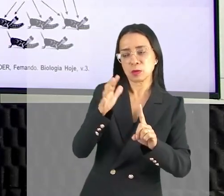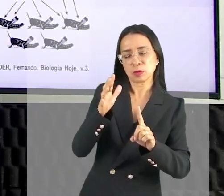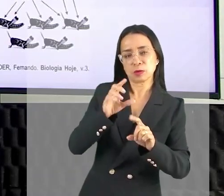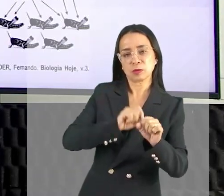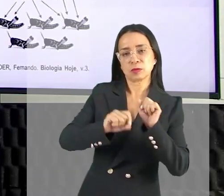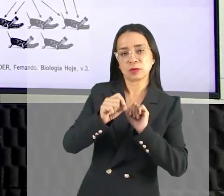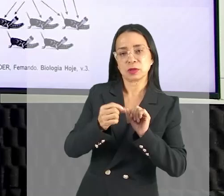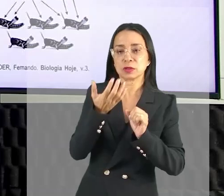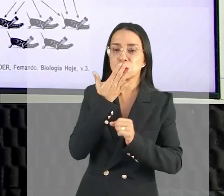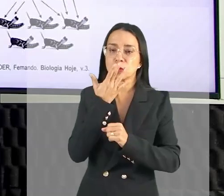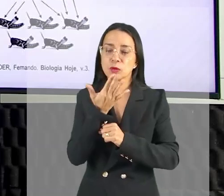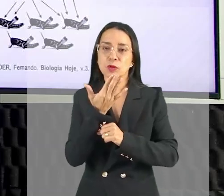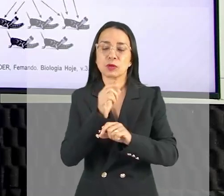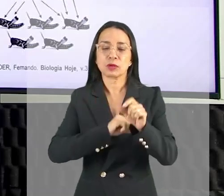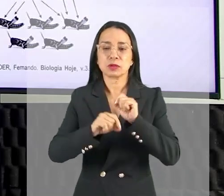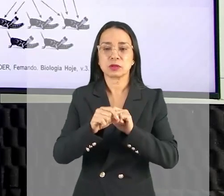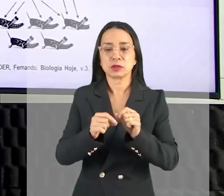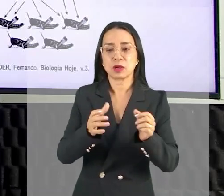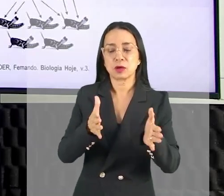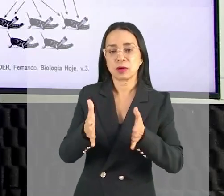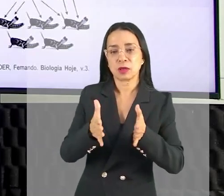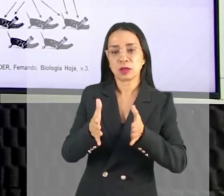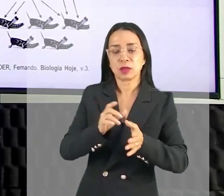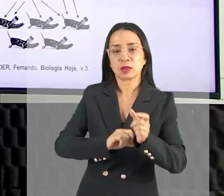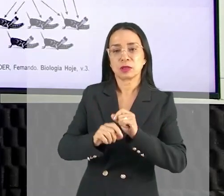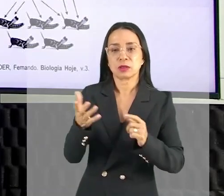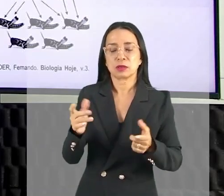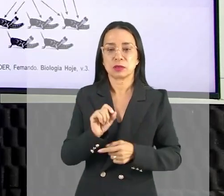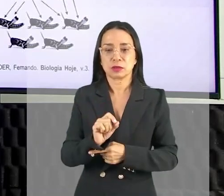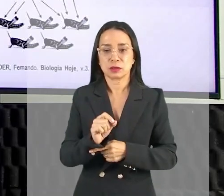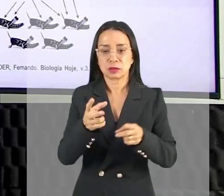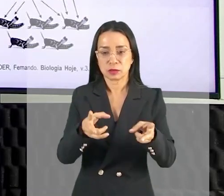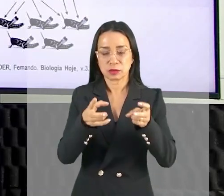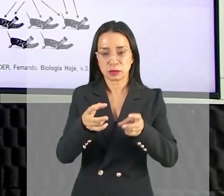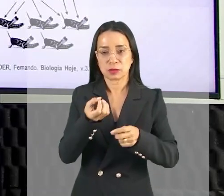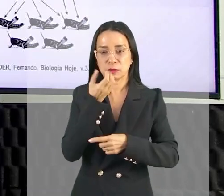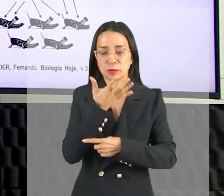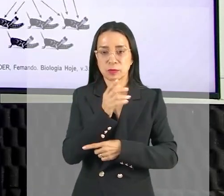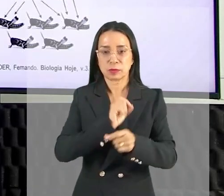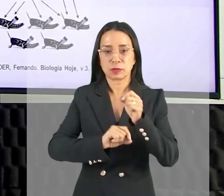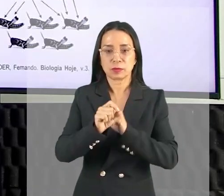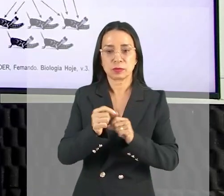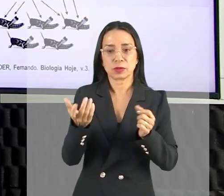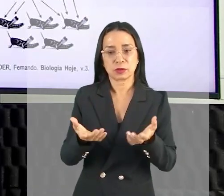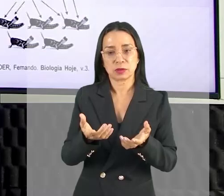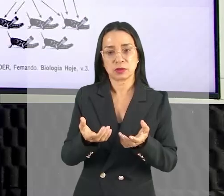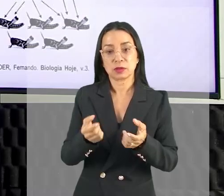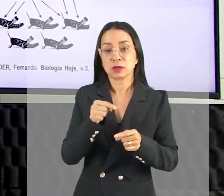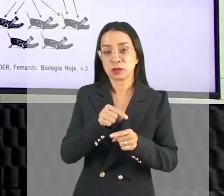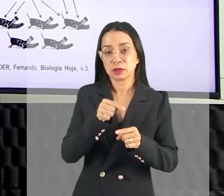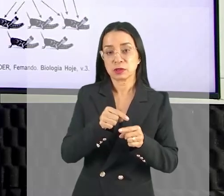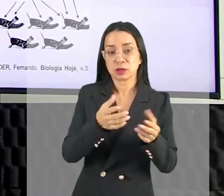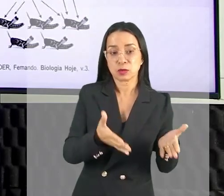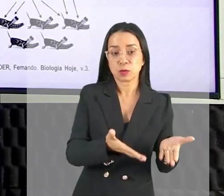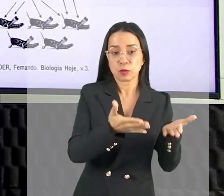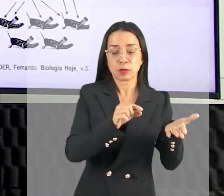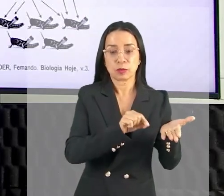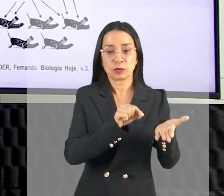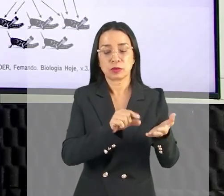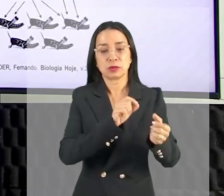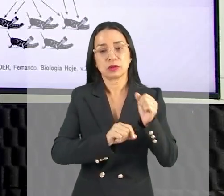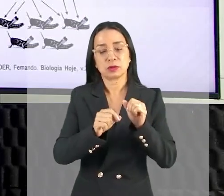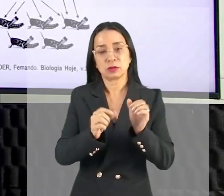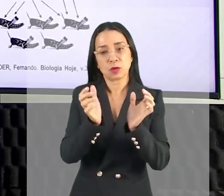coloração intermediária, né? Na verdade, a gente está observando bem que quem está sendo favorecido ali é o grupo de